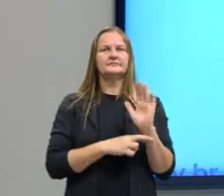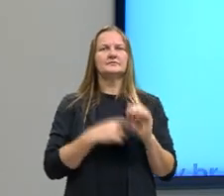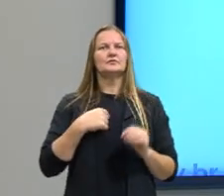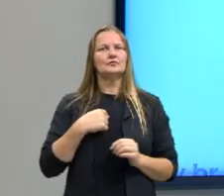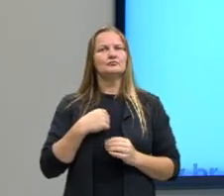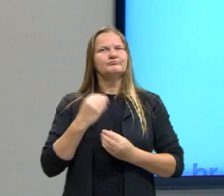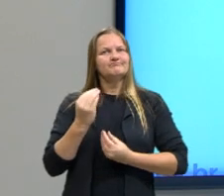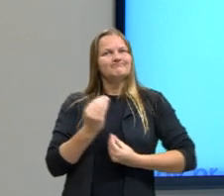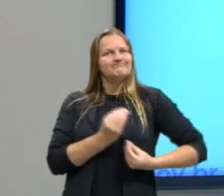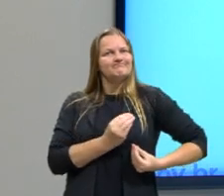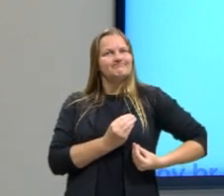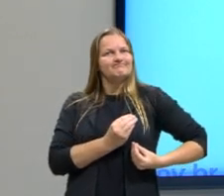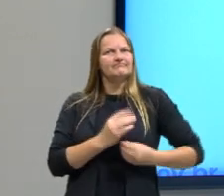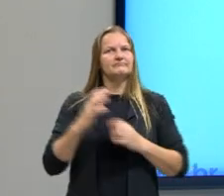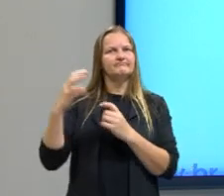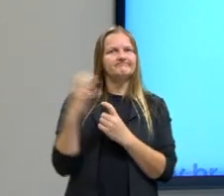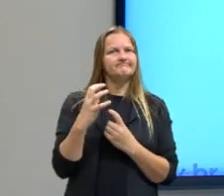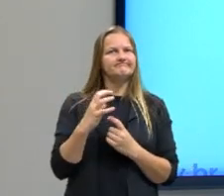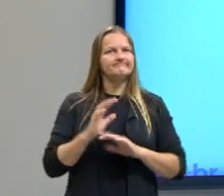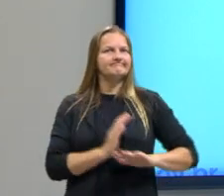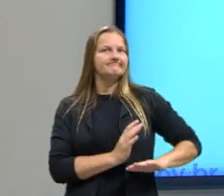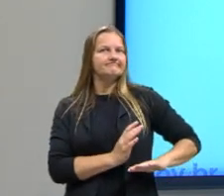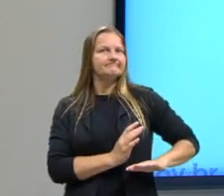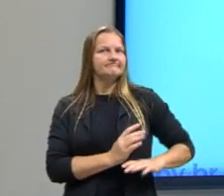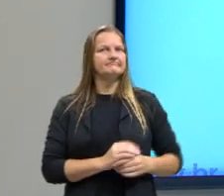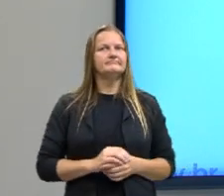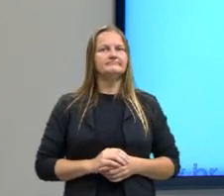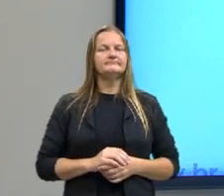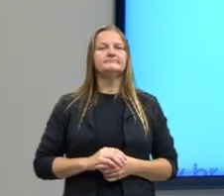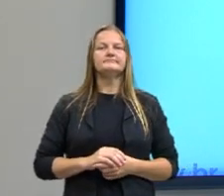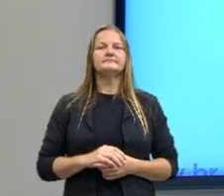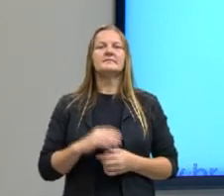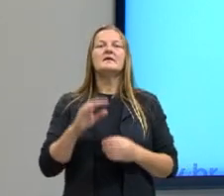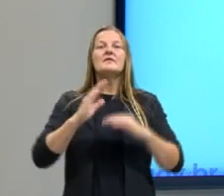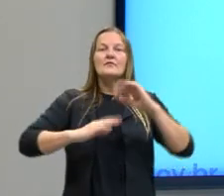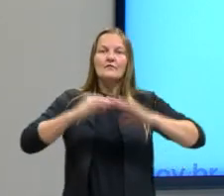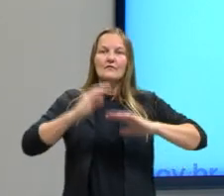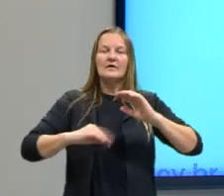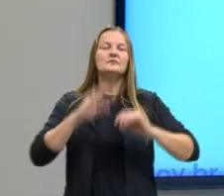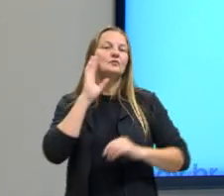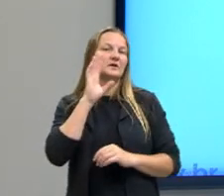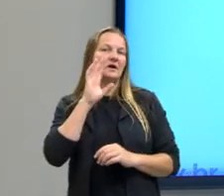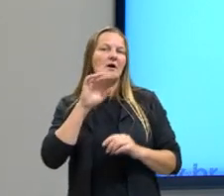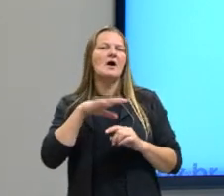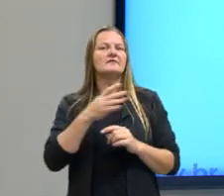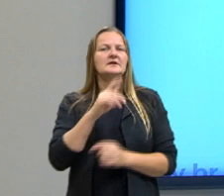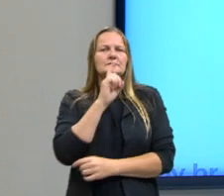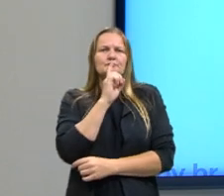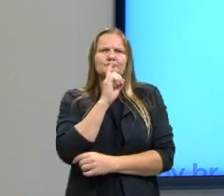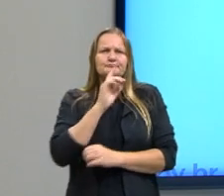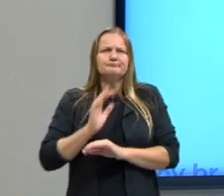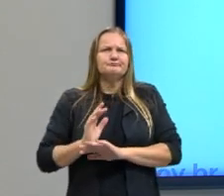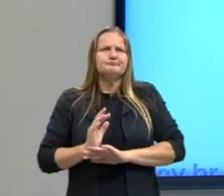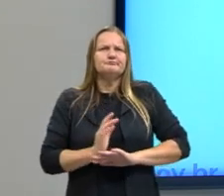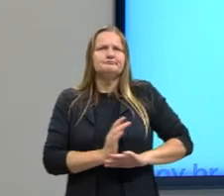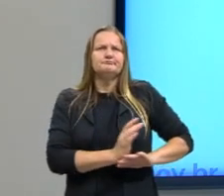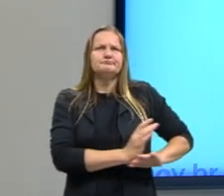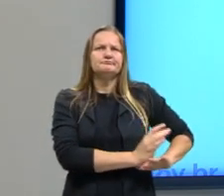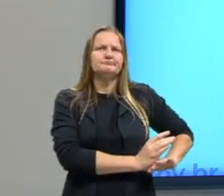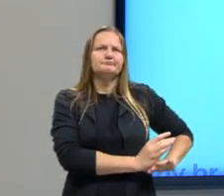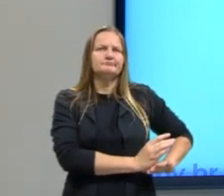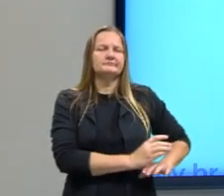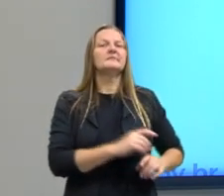ser você vai sofrer coração né ou de fato Legal ou silenciosa certo